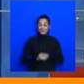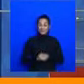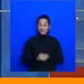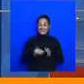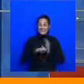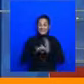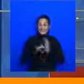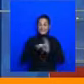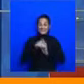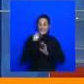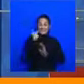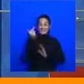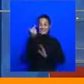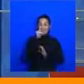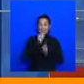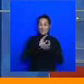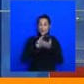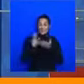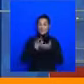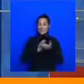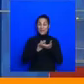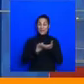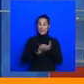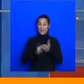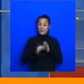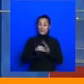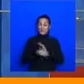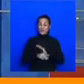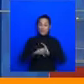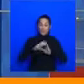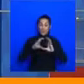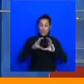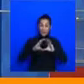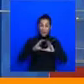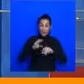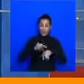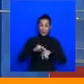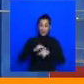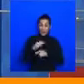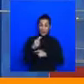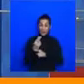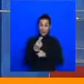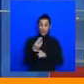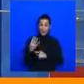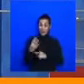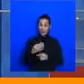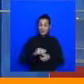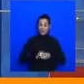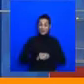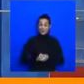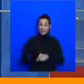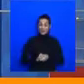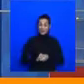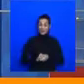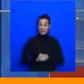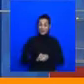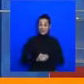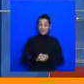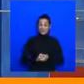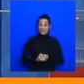São 7 faixas de premiação na Lotomania. Bola marrom 24, marrom